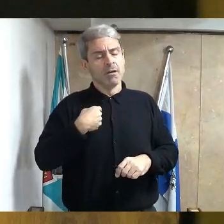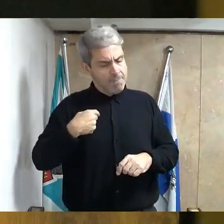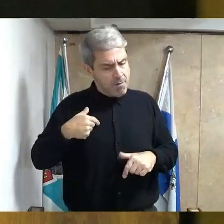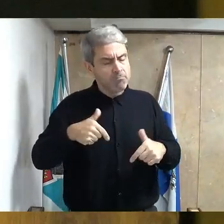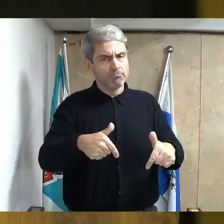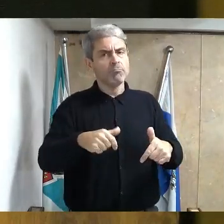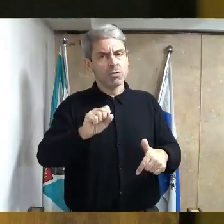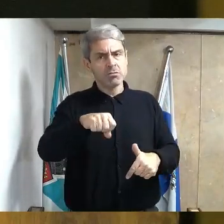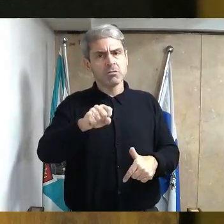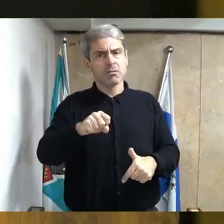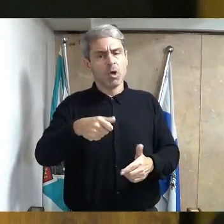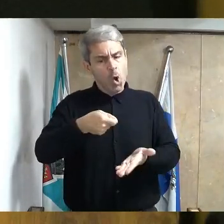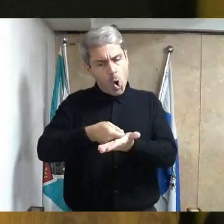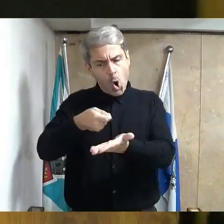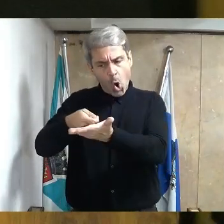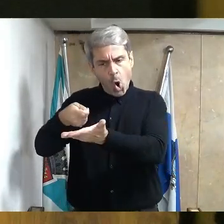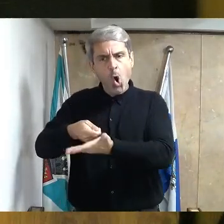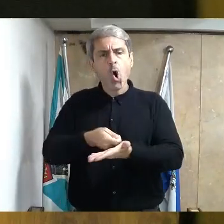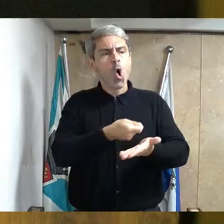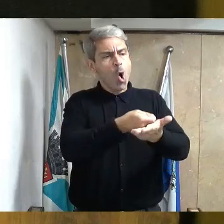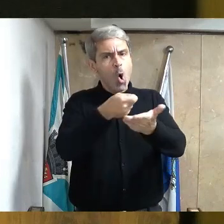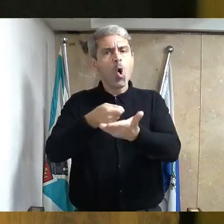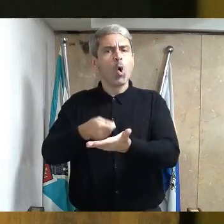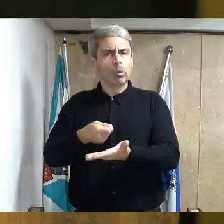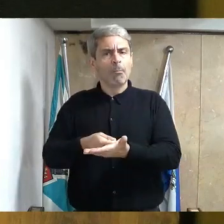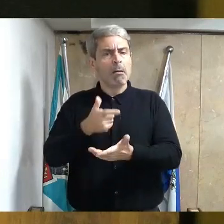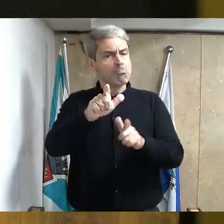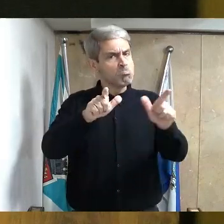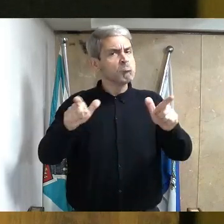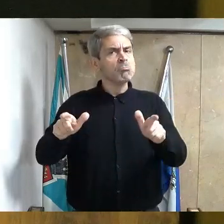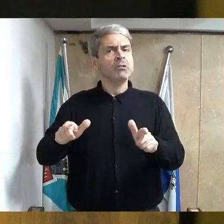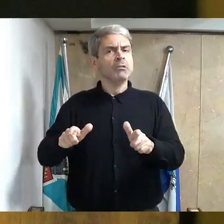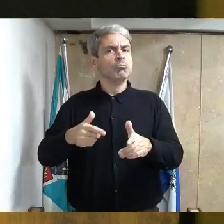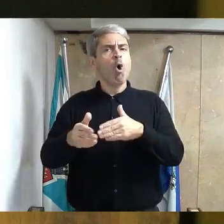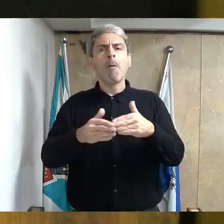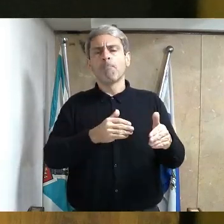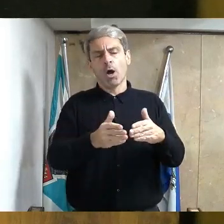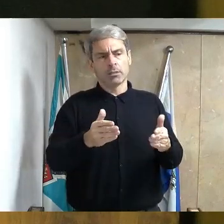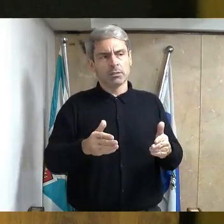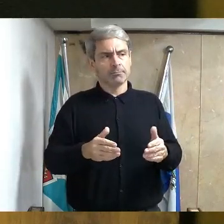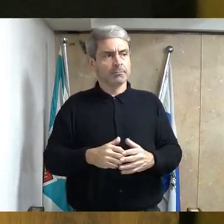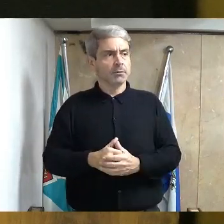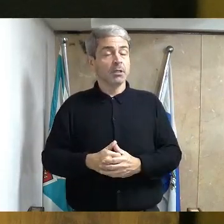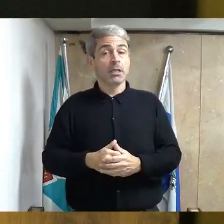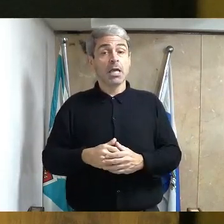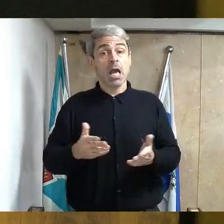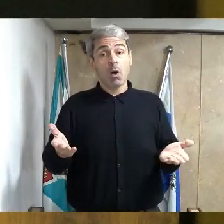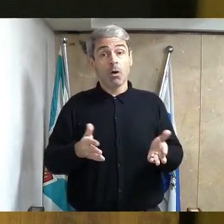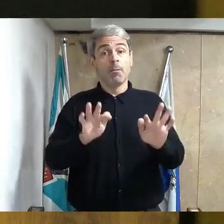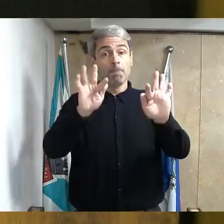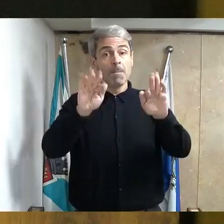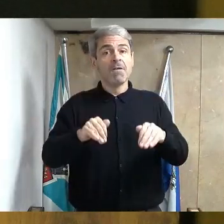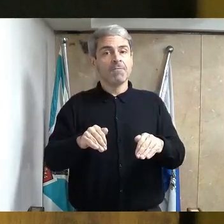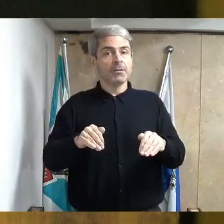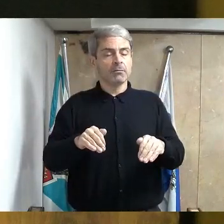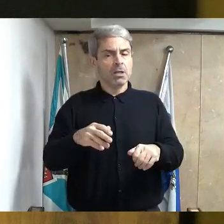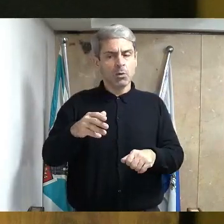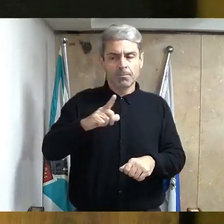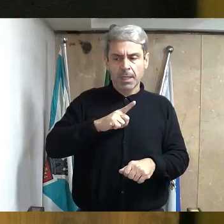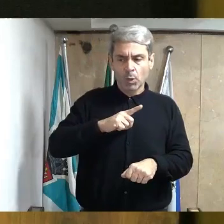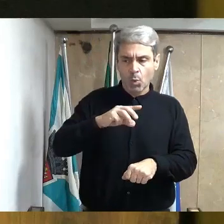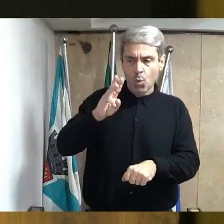vamos sim cobrar de quem quer que seja. E para finalizar aqui, ainda tenho 4 minutos,